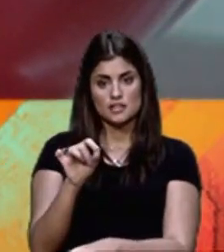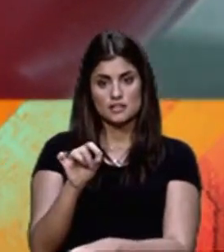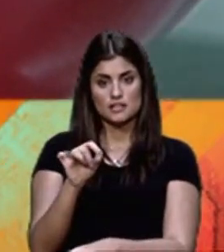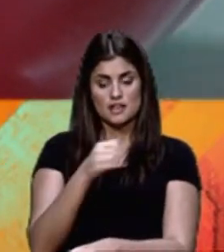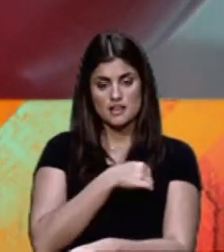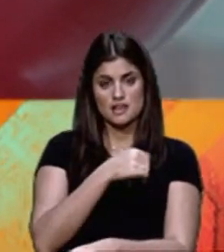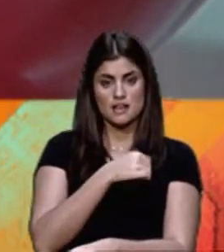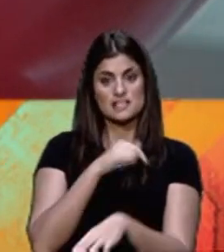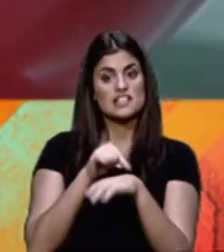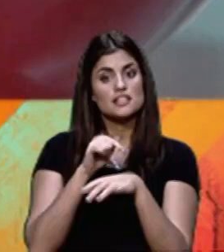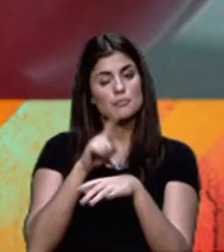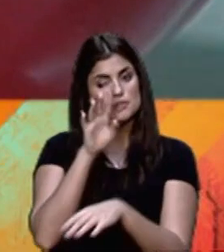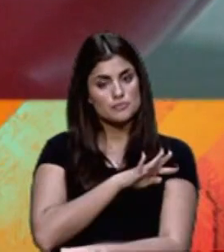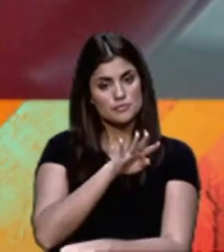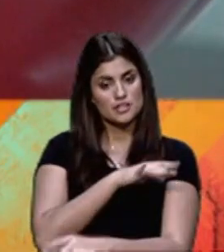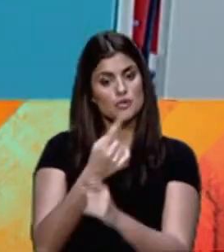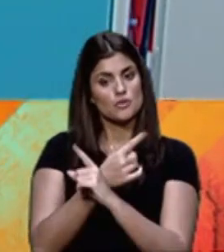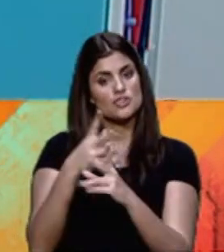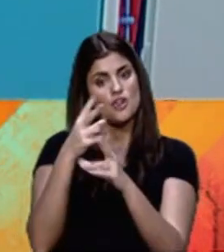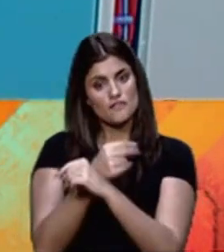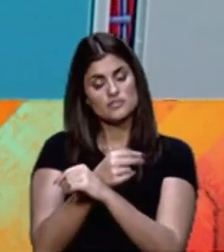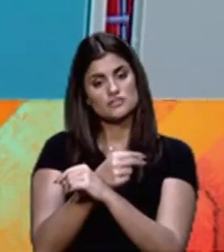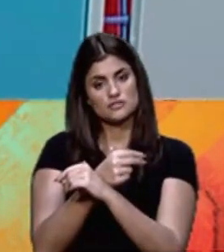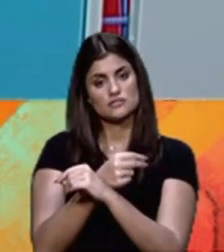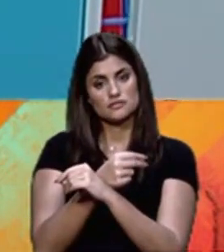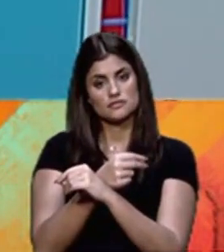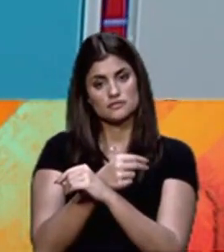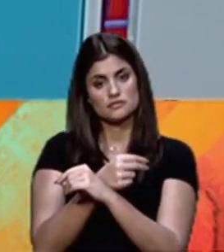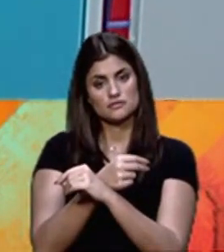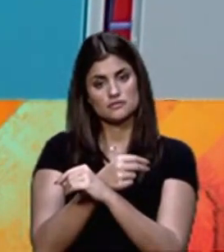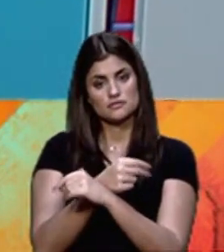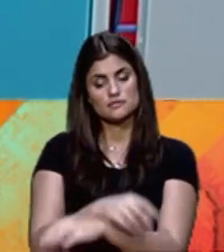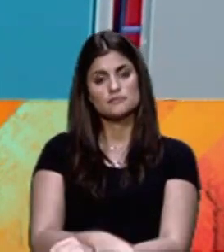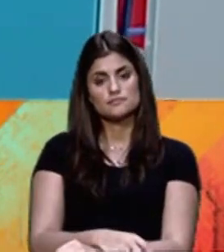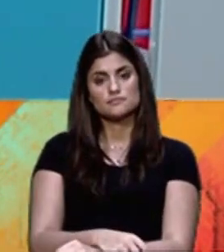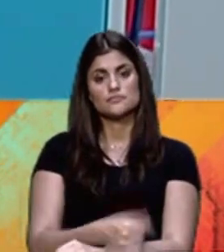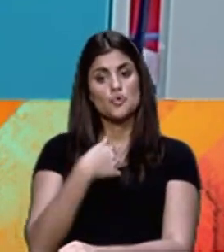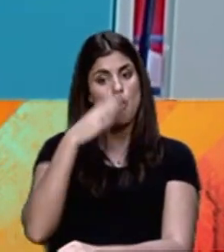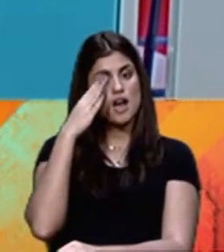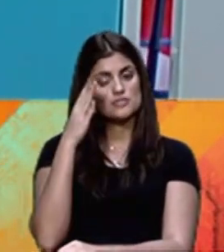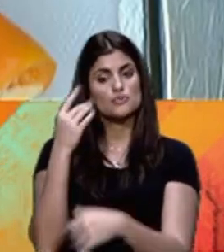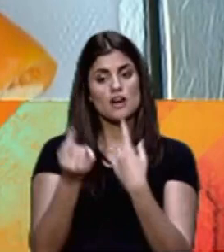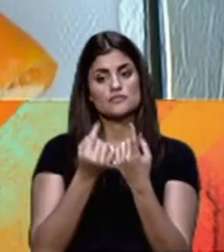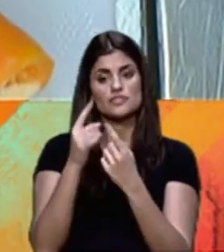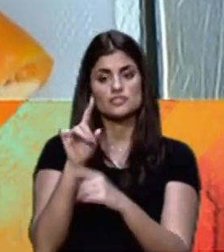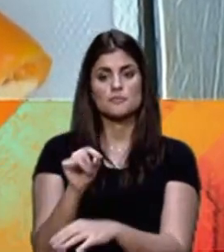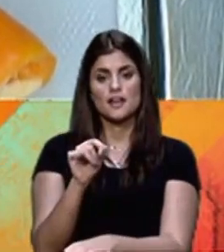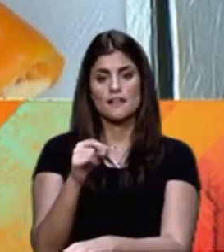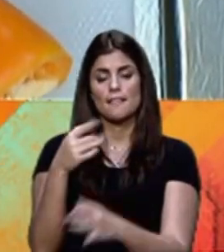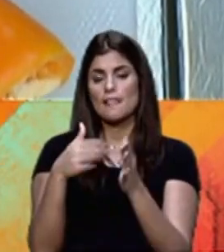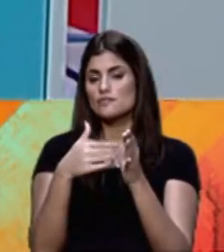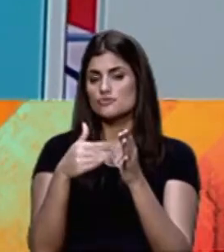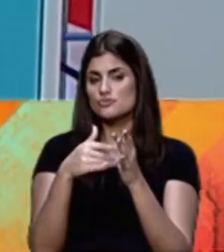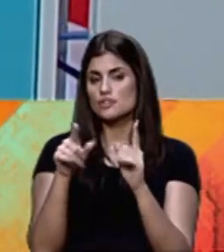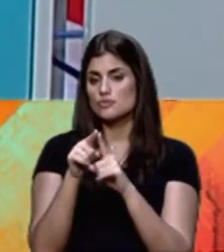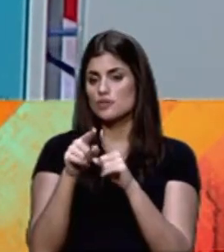casa tempo para experimentar produtos novos, ingredientes novos, o que eu acho, muitas das vezes, o que faz com que a cozinha se